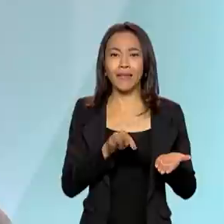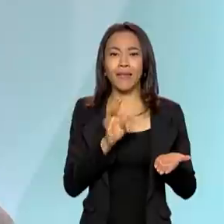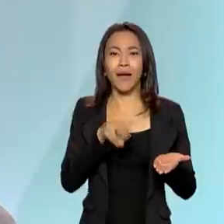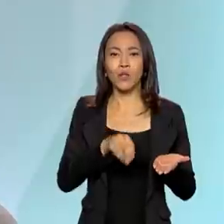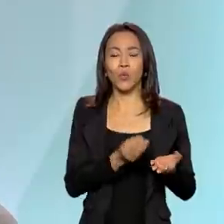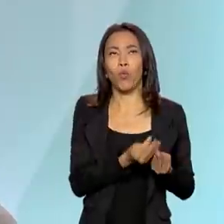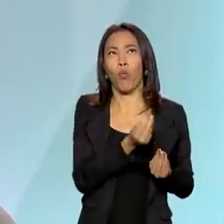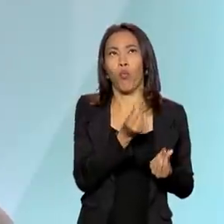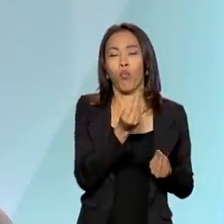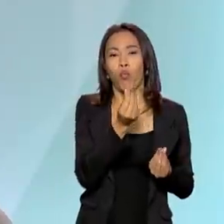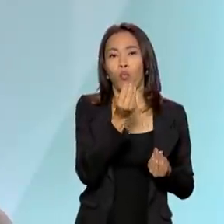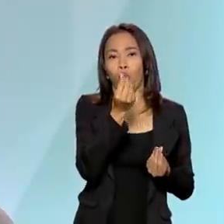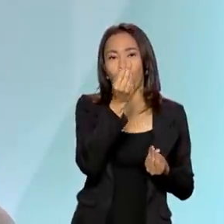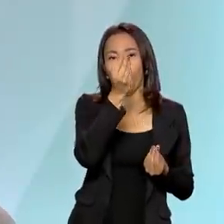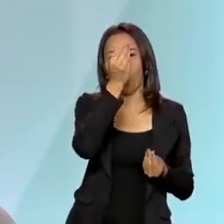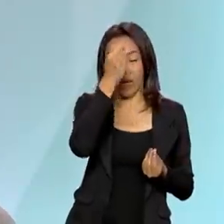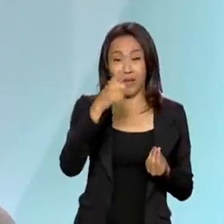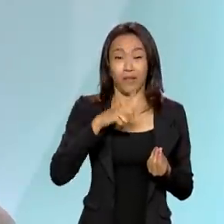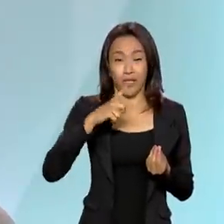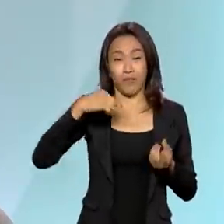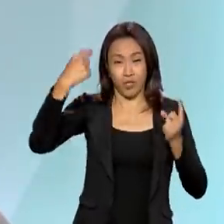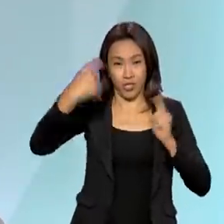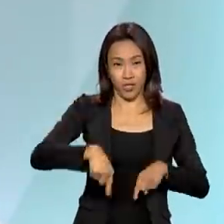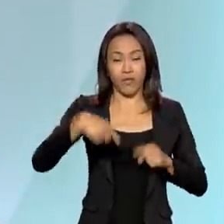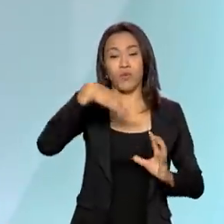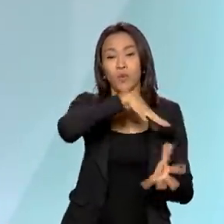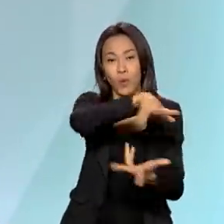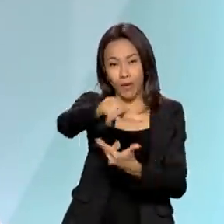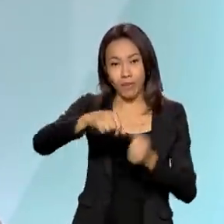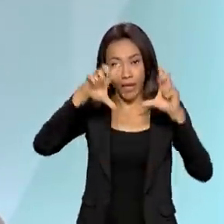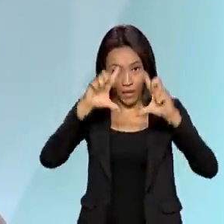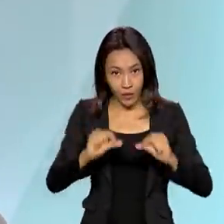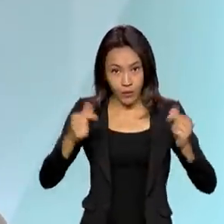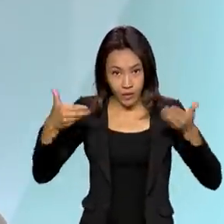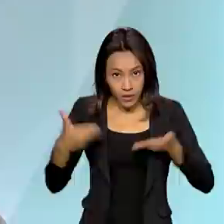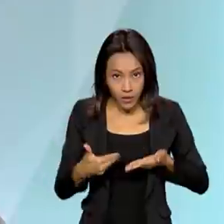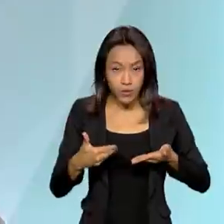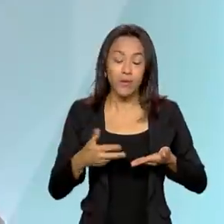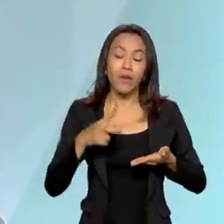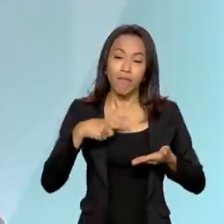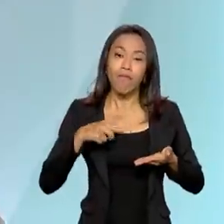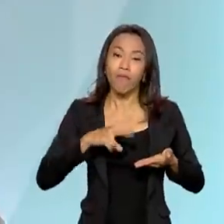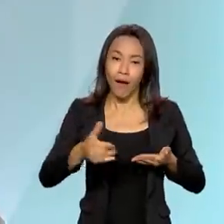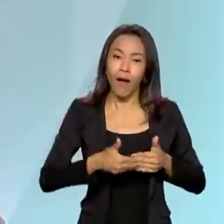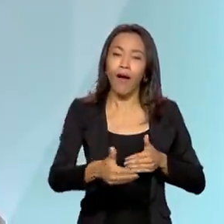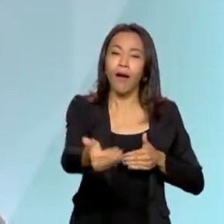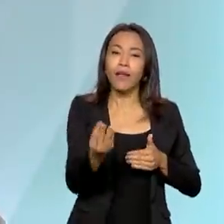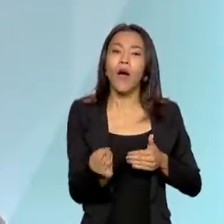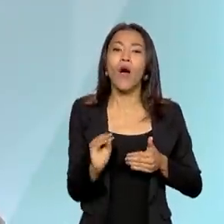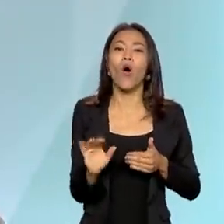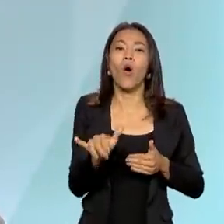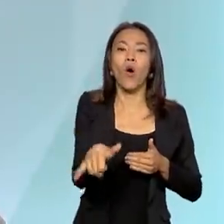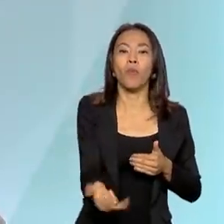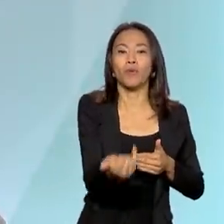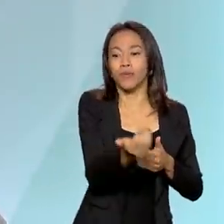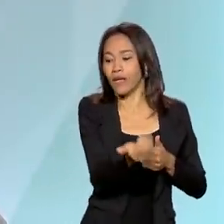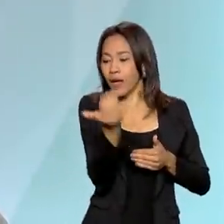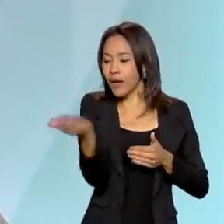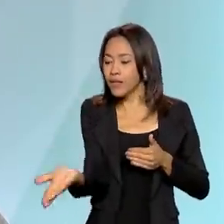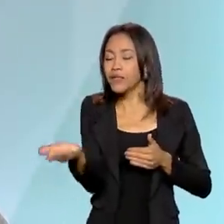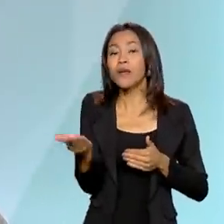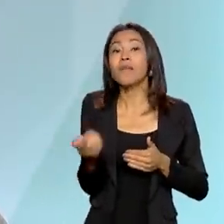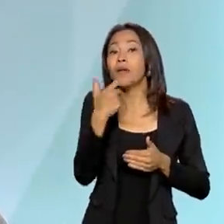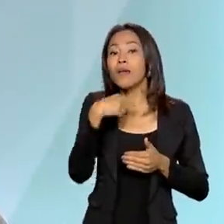com os desafios globais de redução de emissões de metano, mas trarão oportunidade para o produtor, substituir